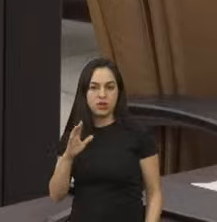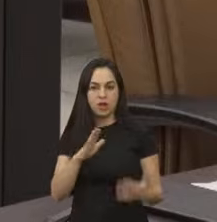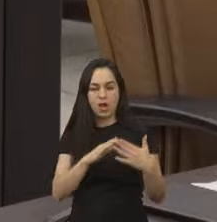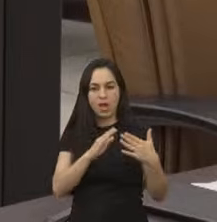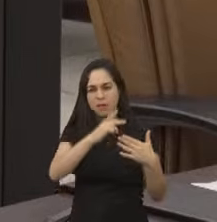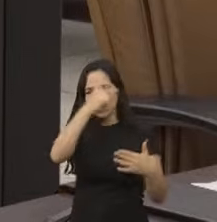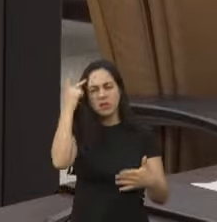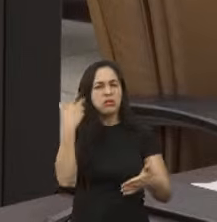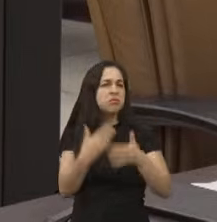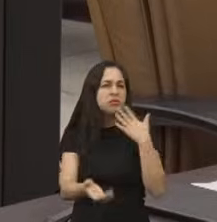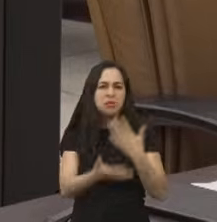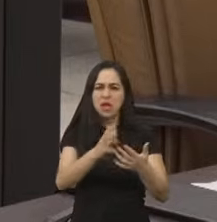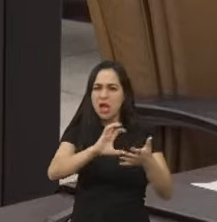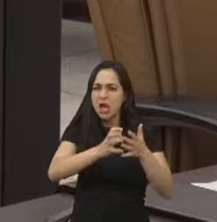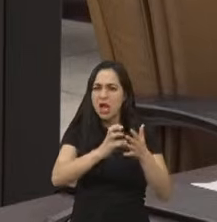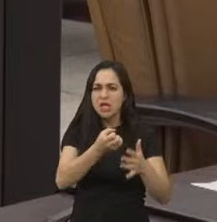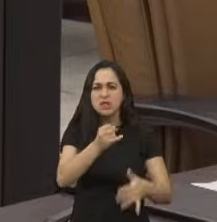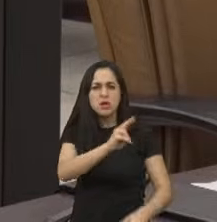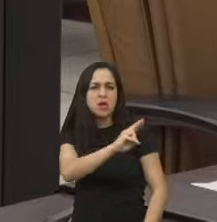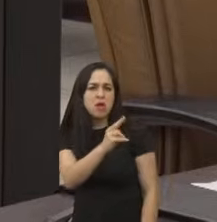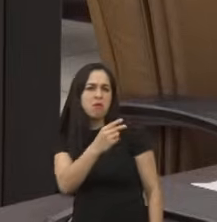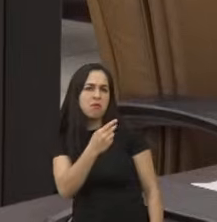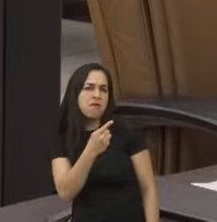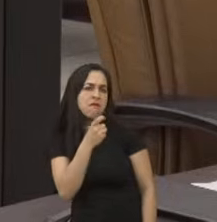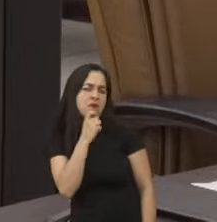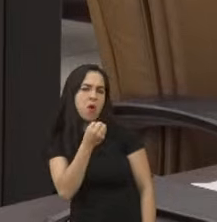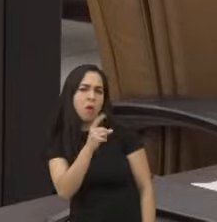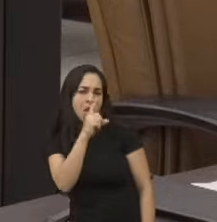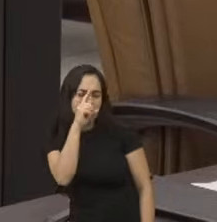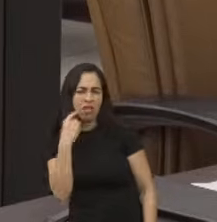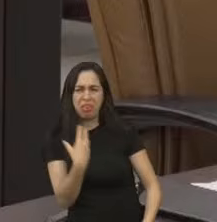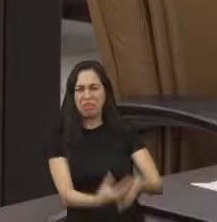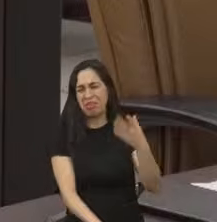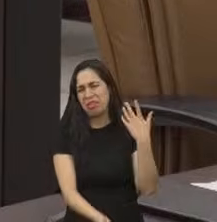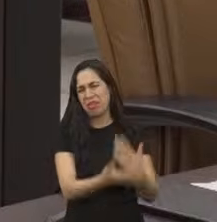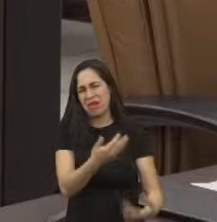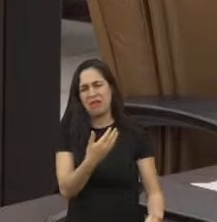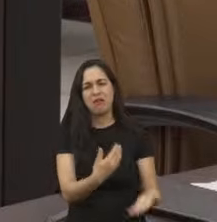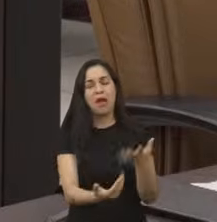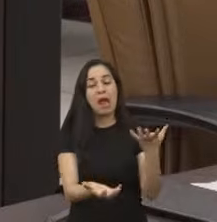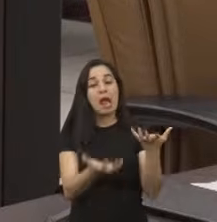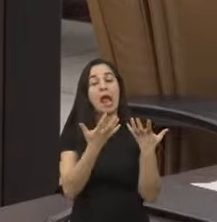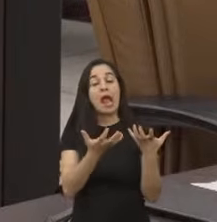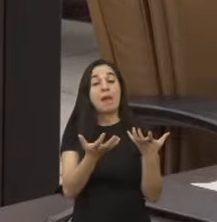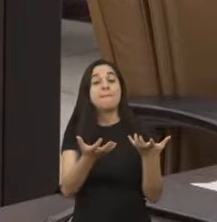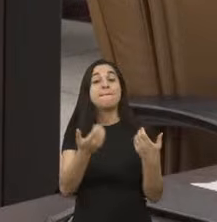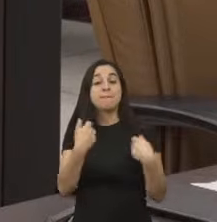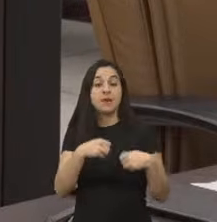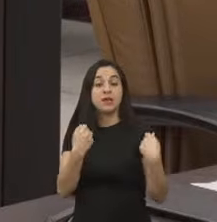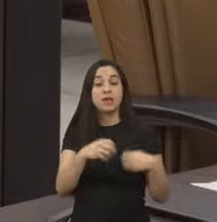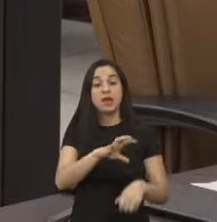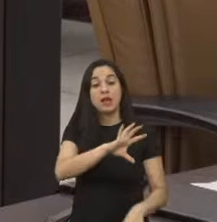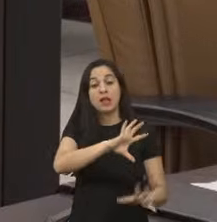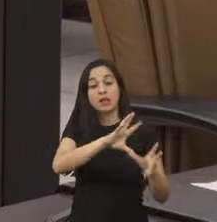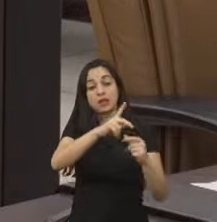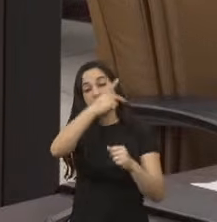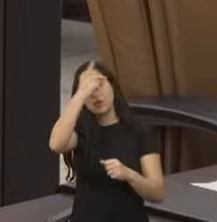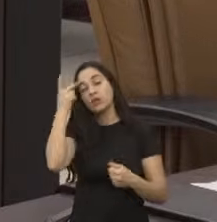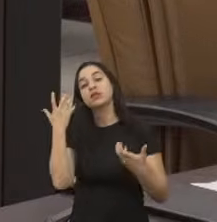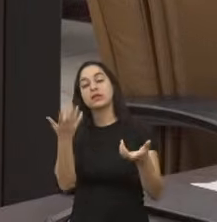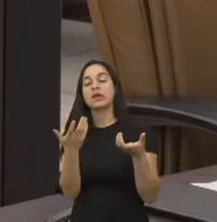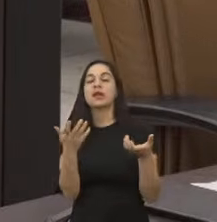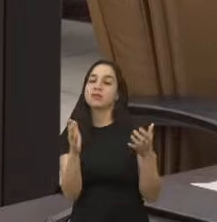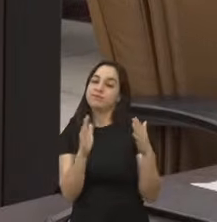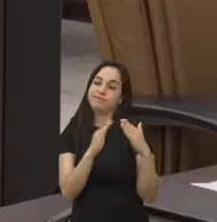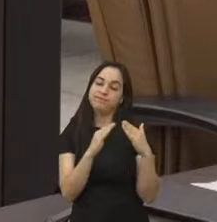partido, se a casa é verde, amarela, se é vermelha. A população está esperando, está clamando aí, como foi citado aqui. Muitas pessoas estão pedindo por moradia, né?